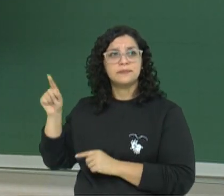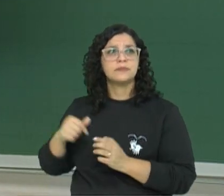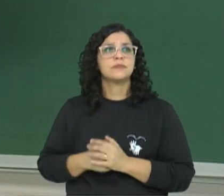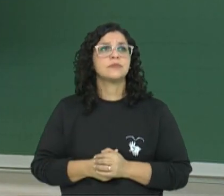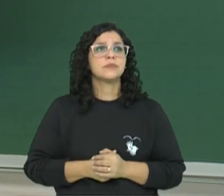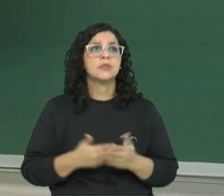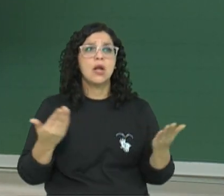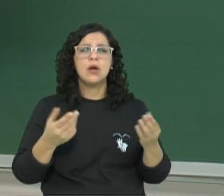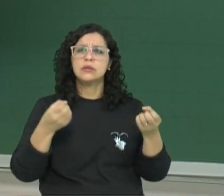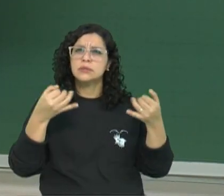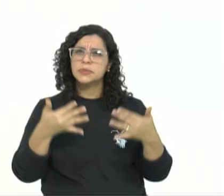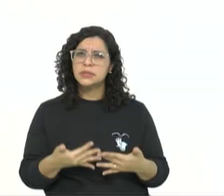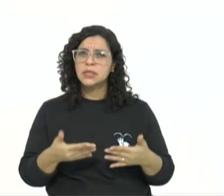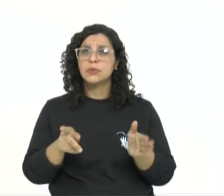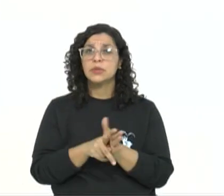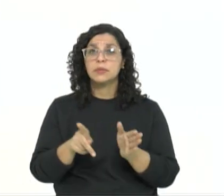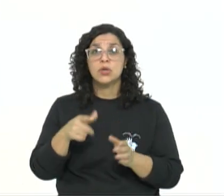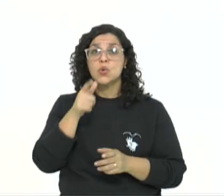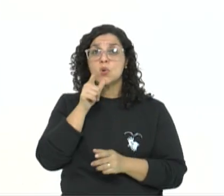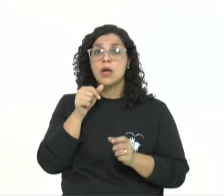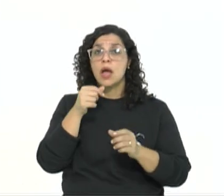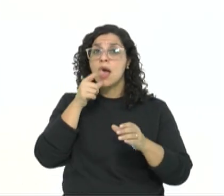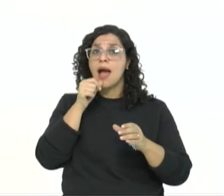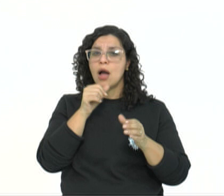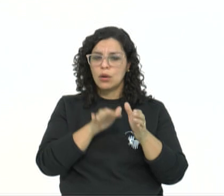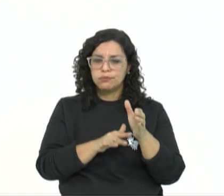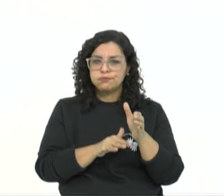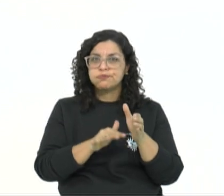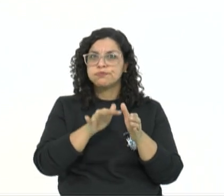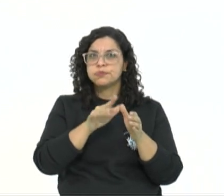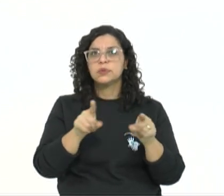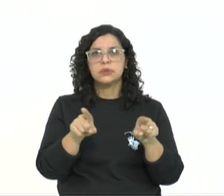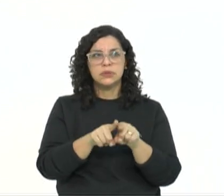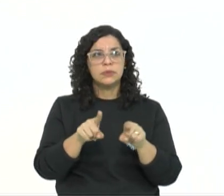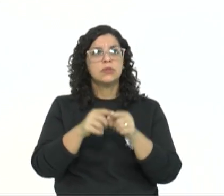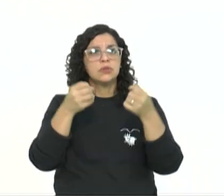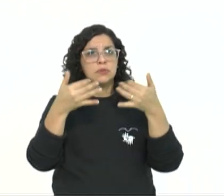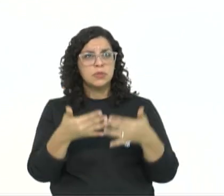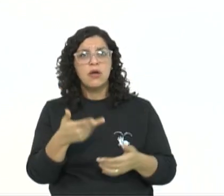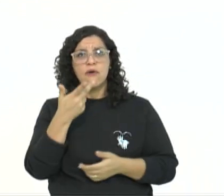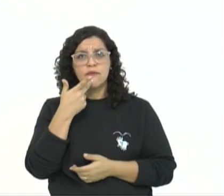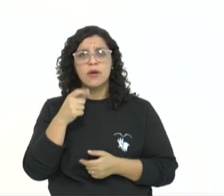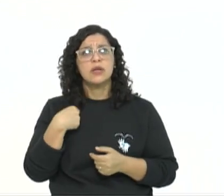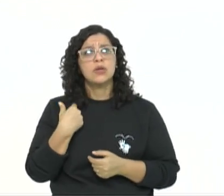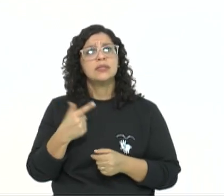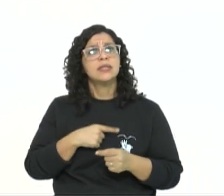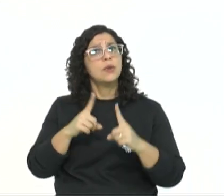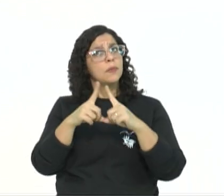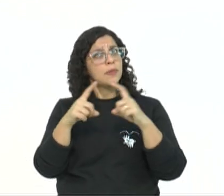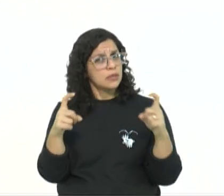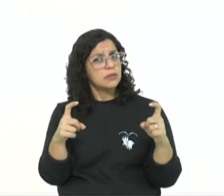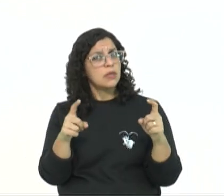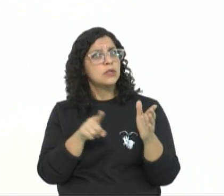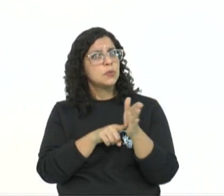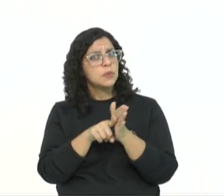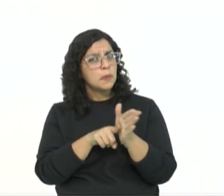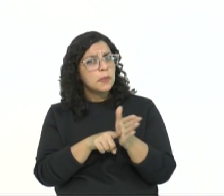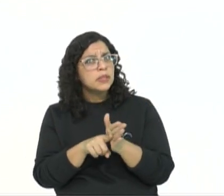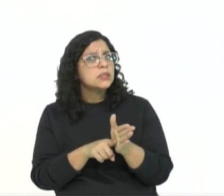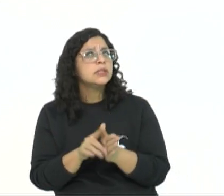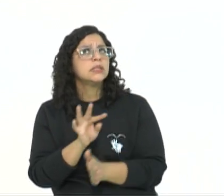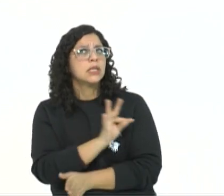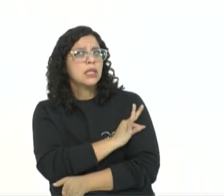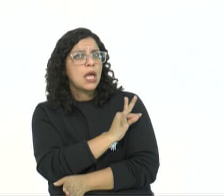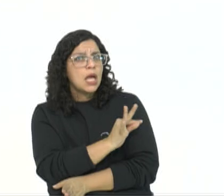Né? O interessante dessas barragens também, a gente está falando sobre elas, né? Que tem toda uma ciência envolvida, tem toda uma